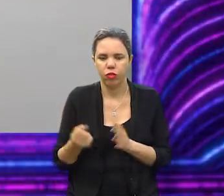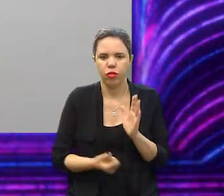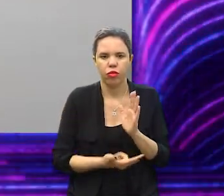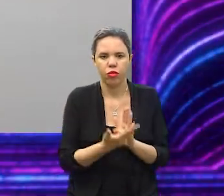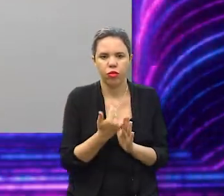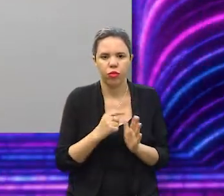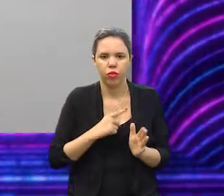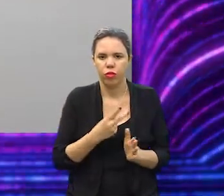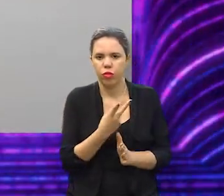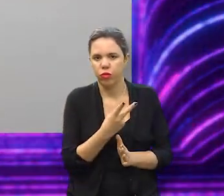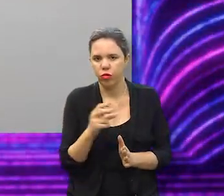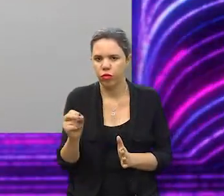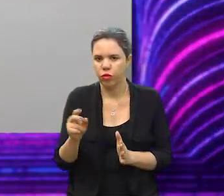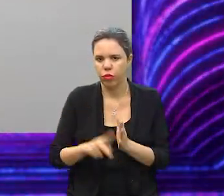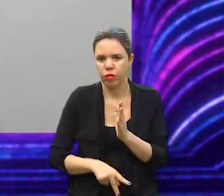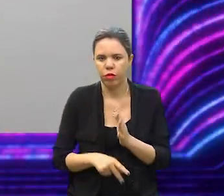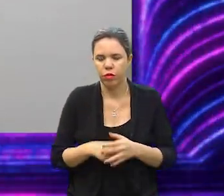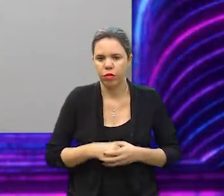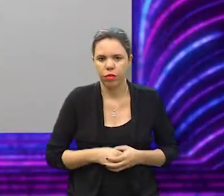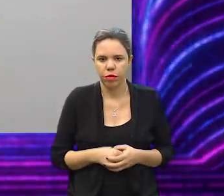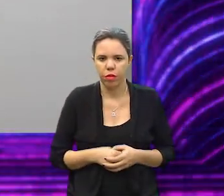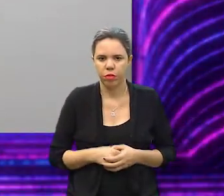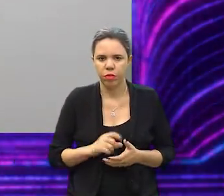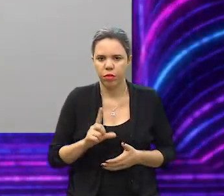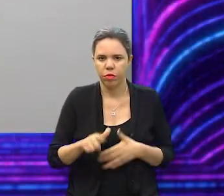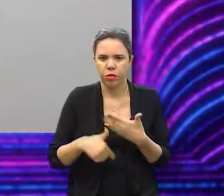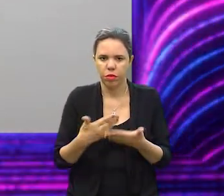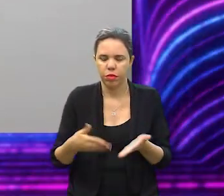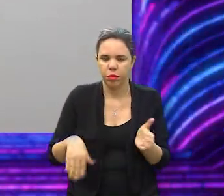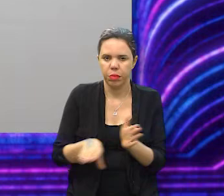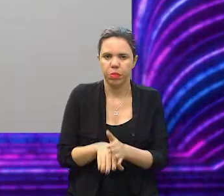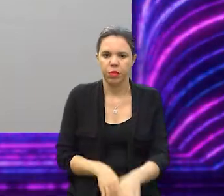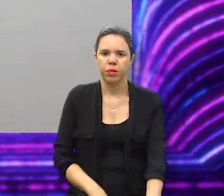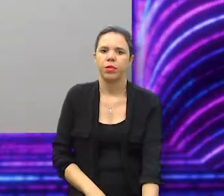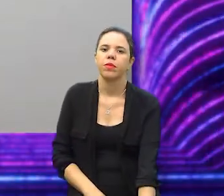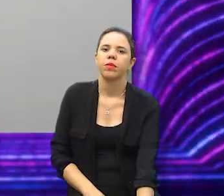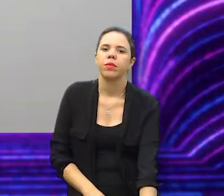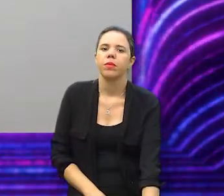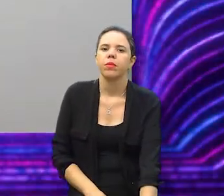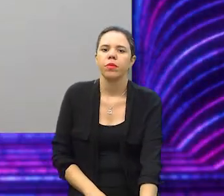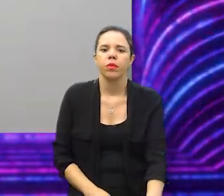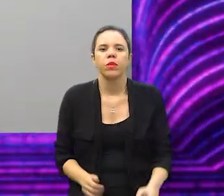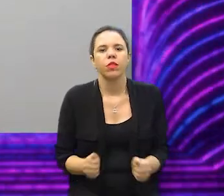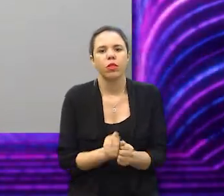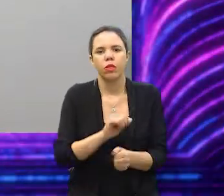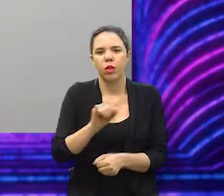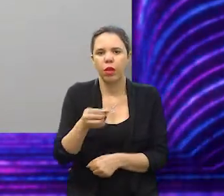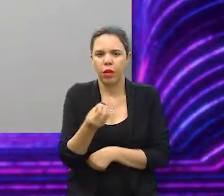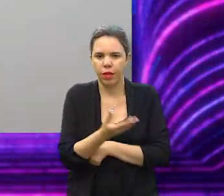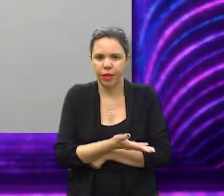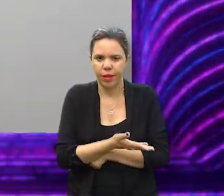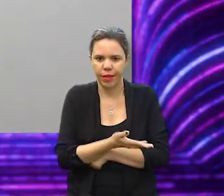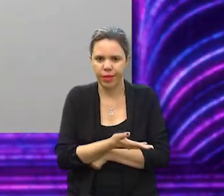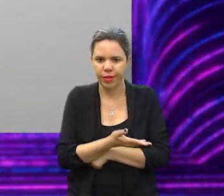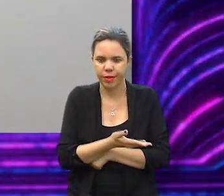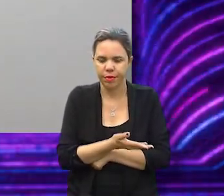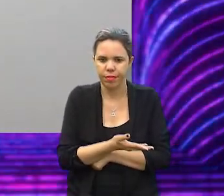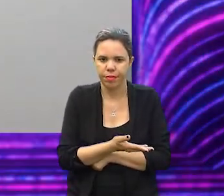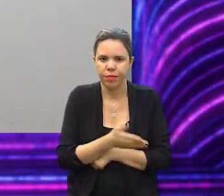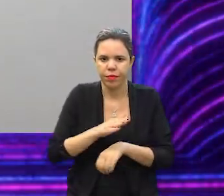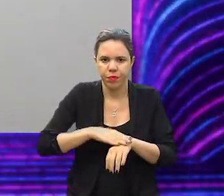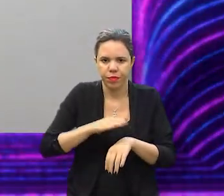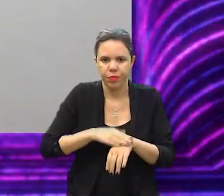umas 20 e poucas páginas. Então a sequência está chegando. Eu também, junto com o João, né, que é o idealizador